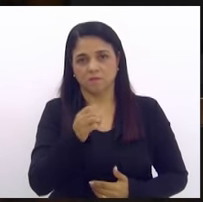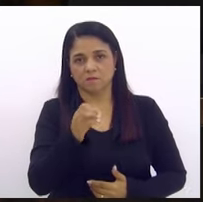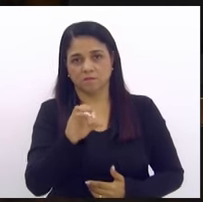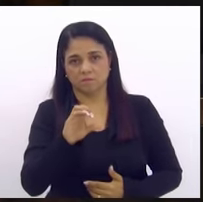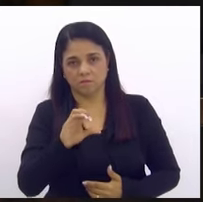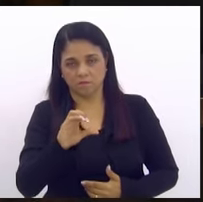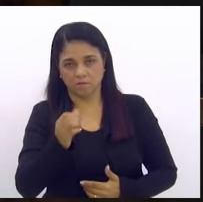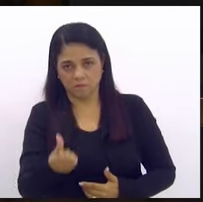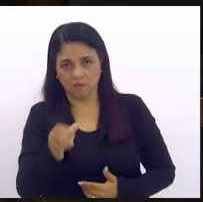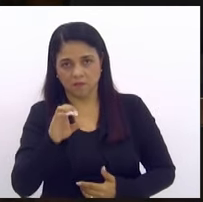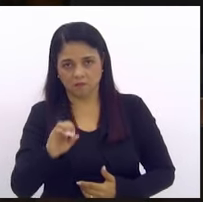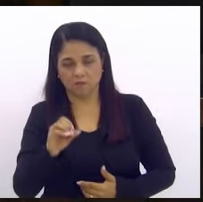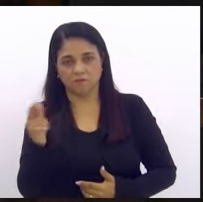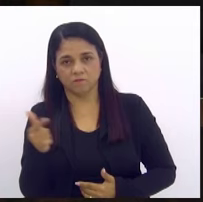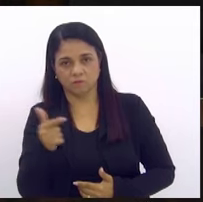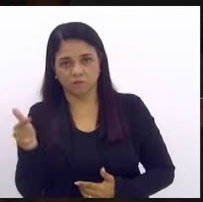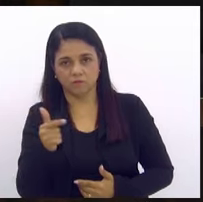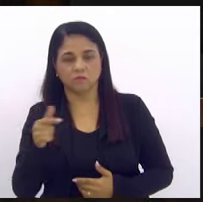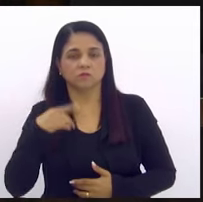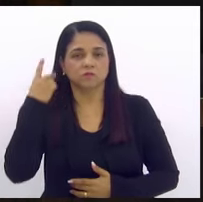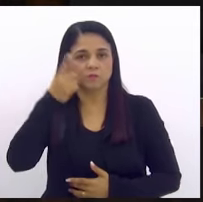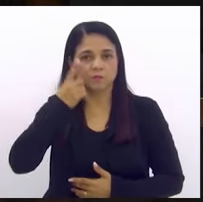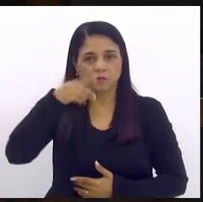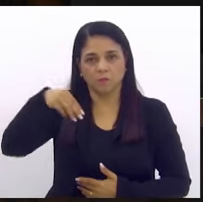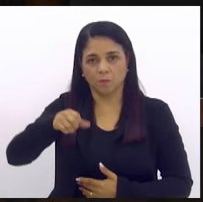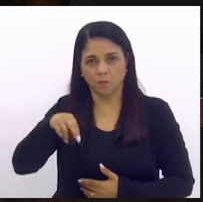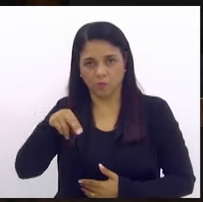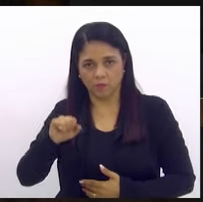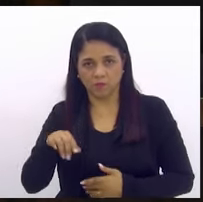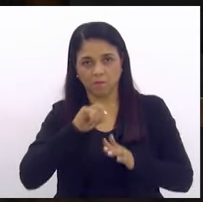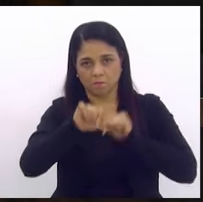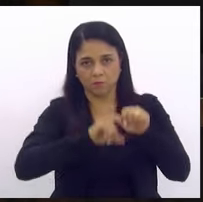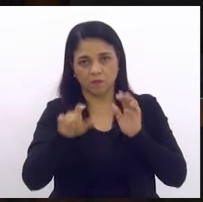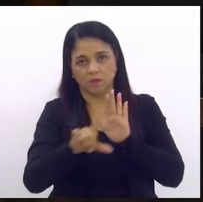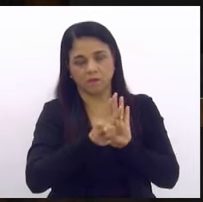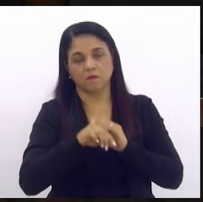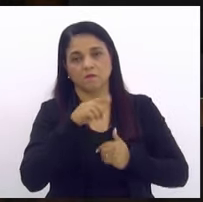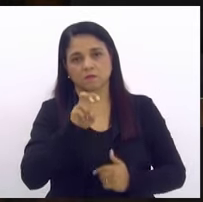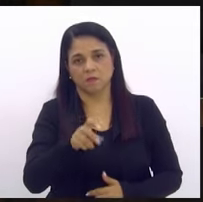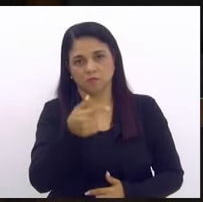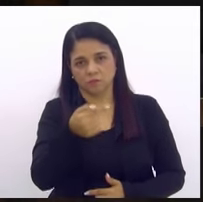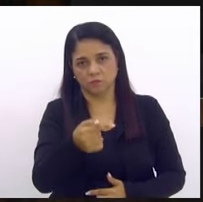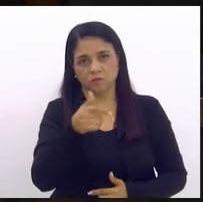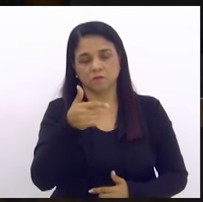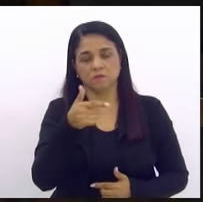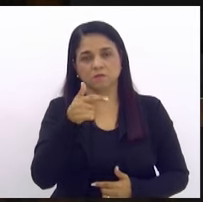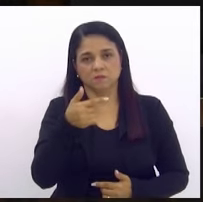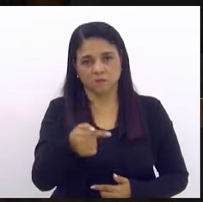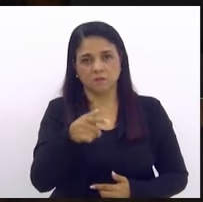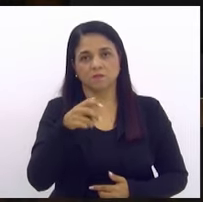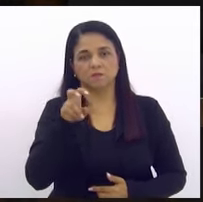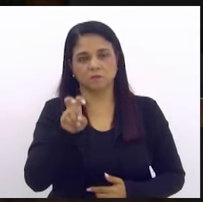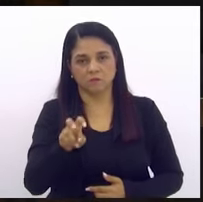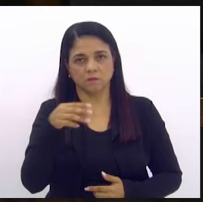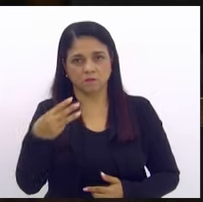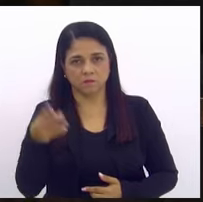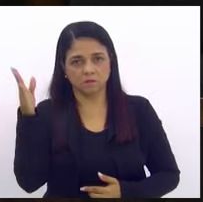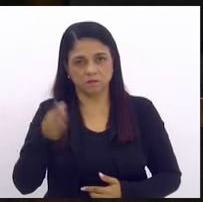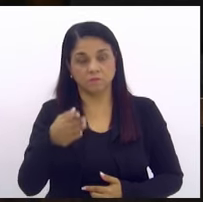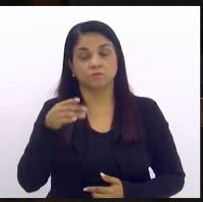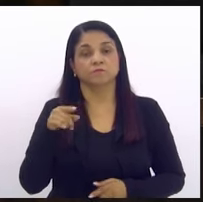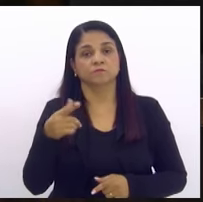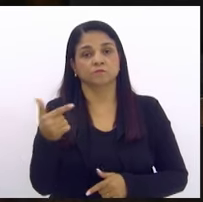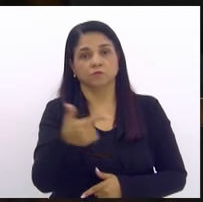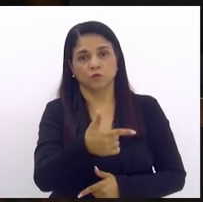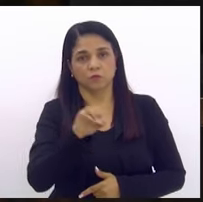6060-A/2022, de autoria da deputada Mônica Francisco, que altera a lei número 7.973, 23 de maio de 18, que